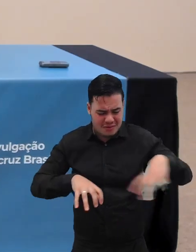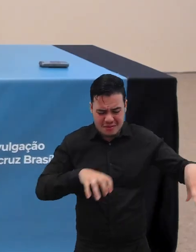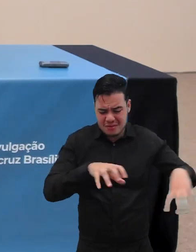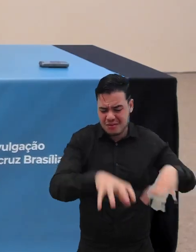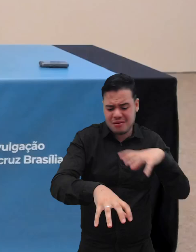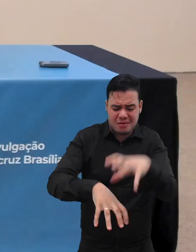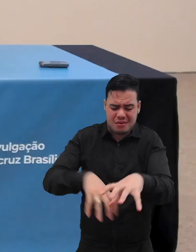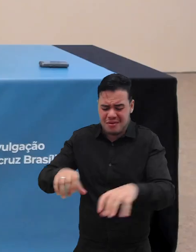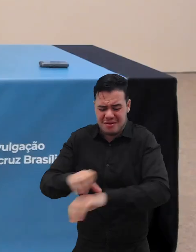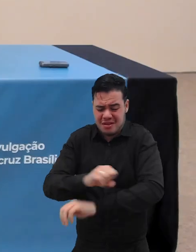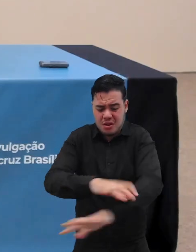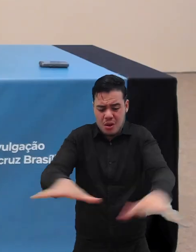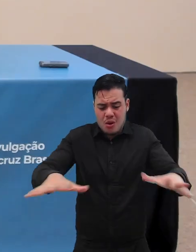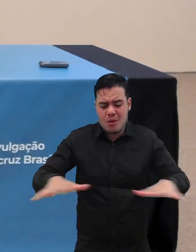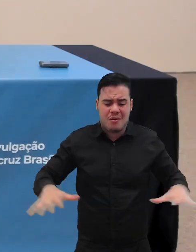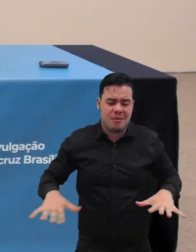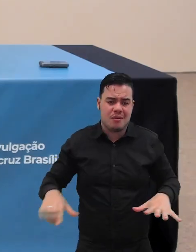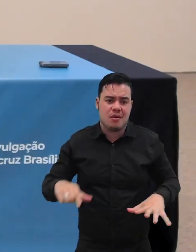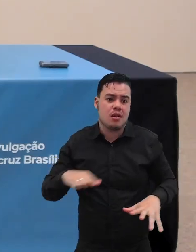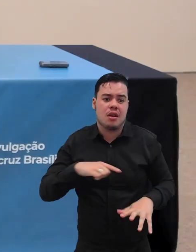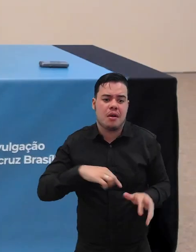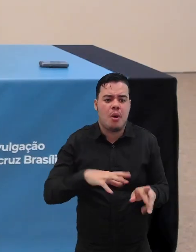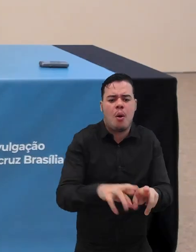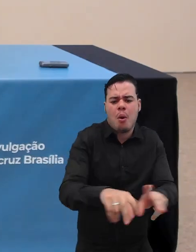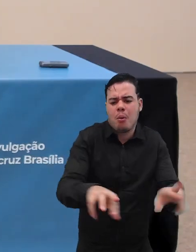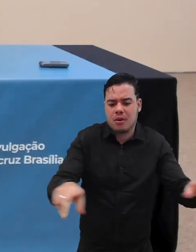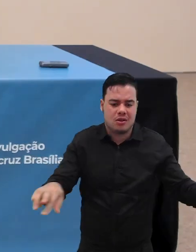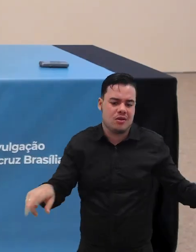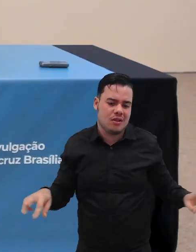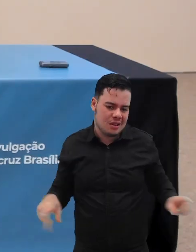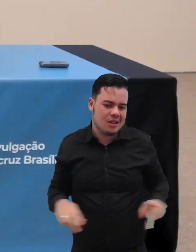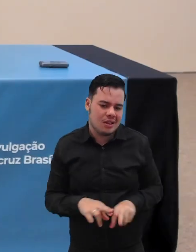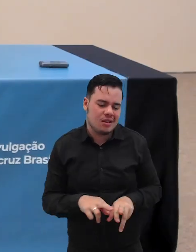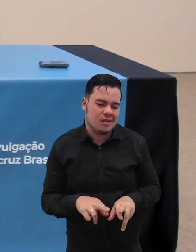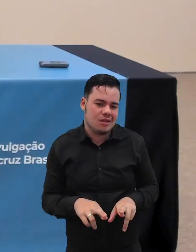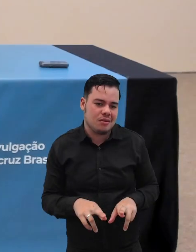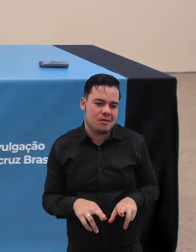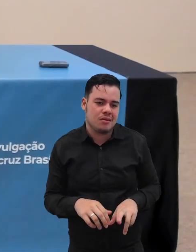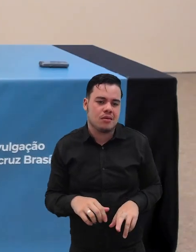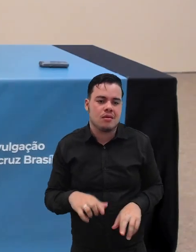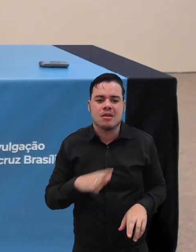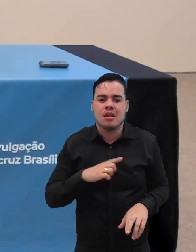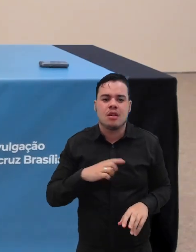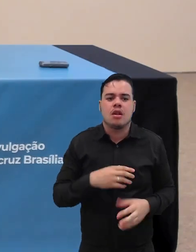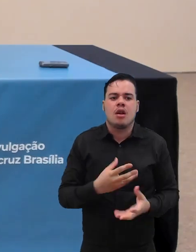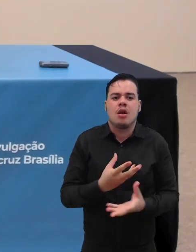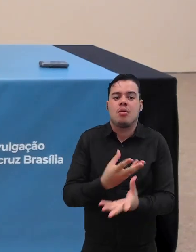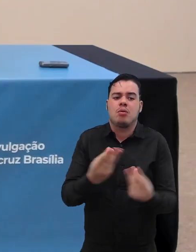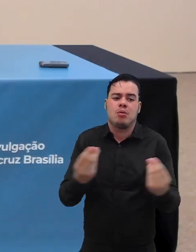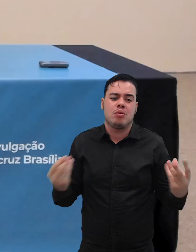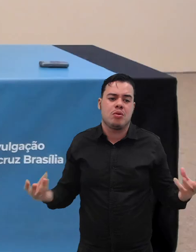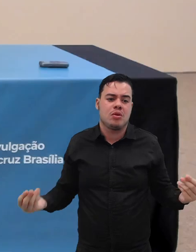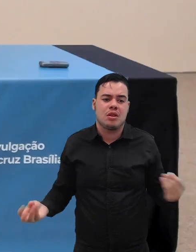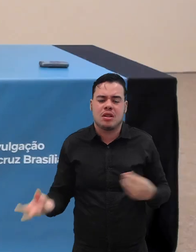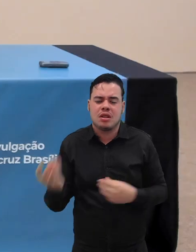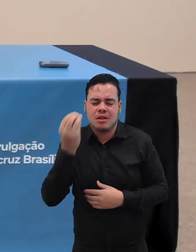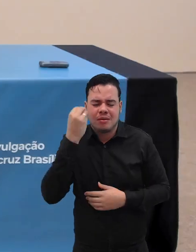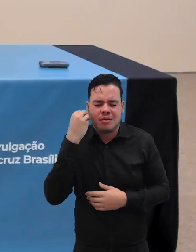percebeu é que a gente tinha uma diversidade de atuação, a gente tinha muitas